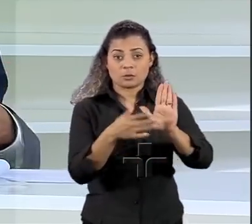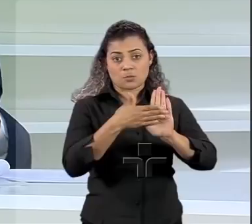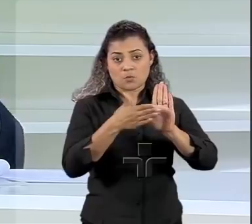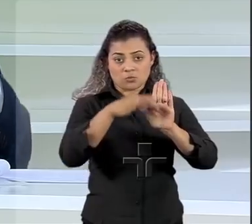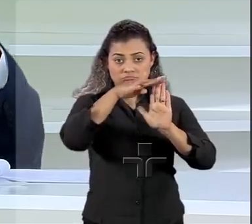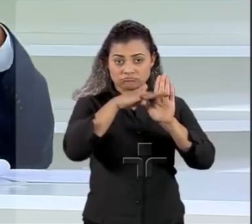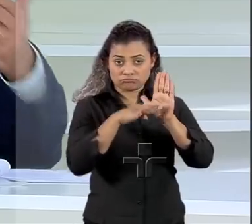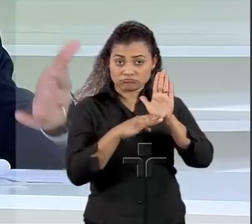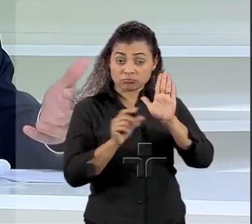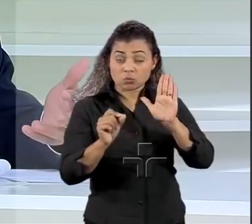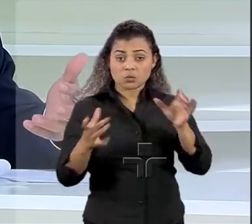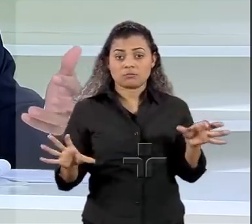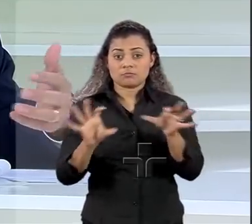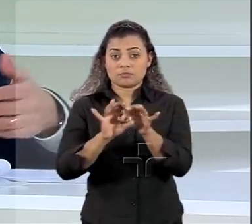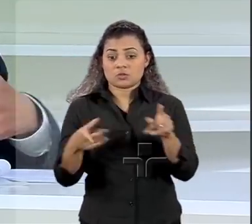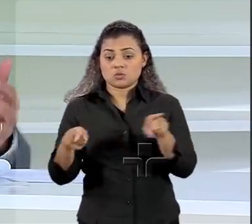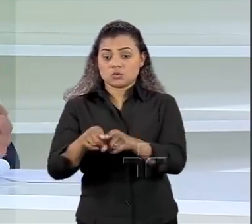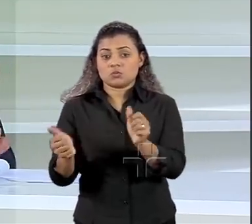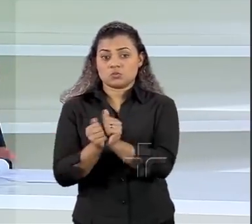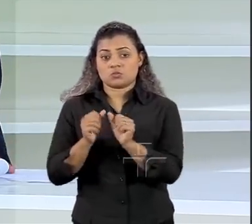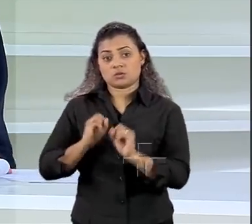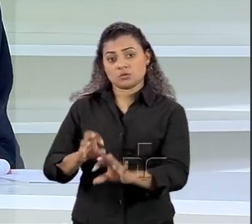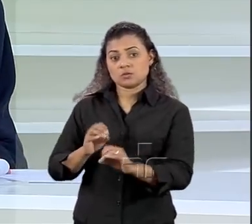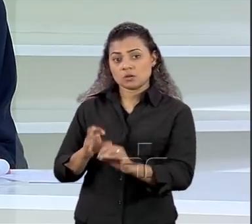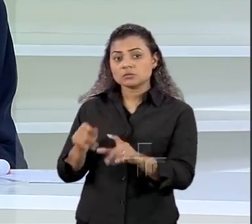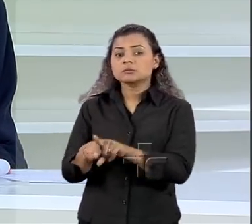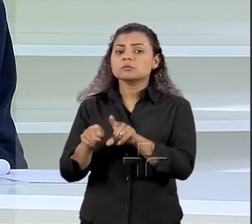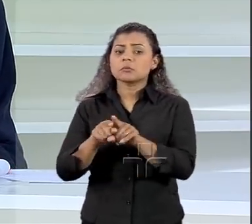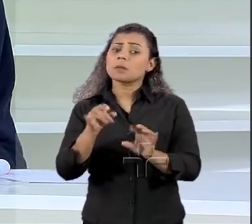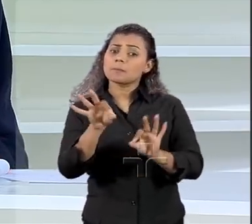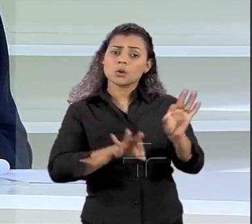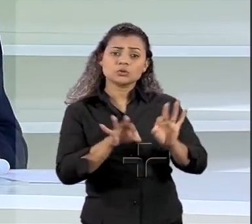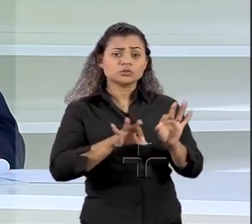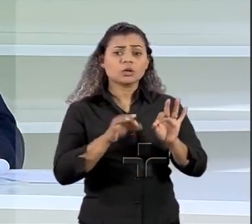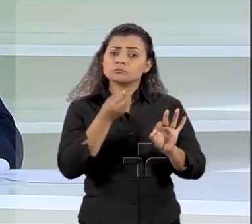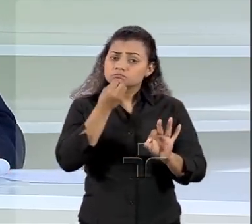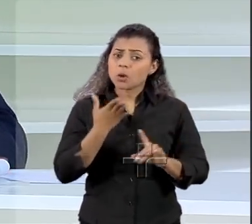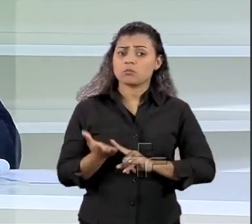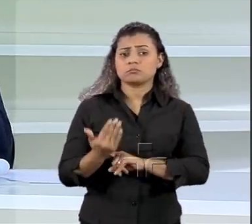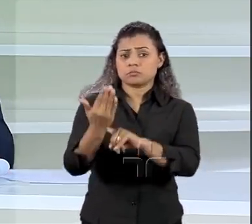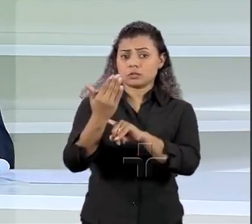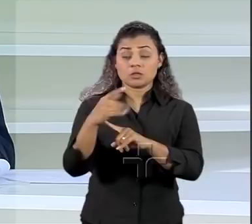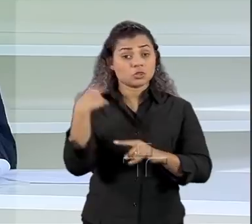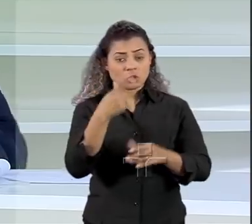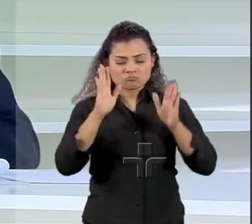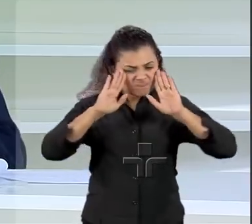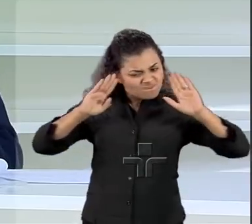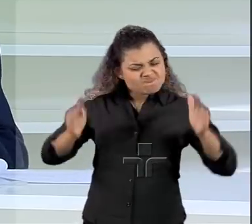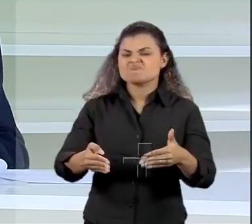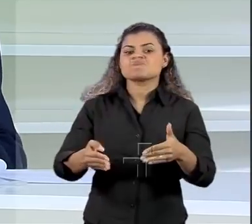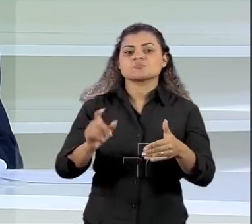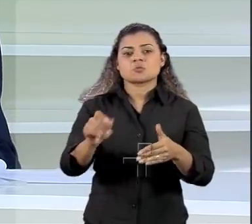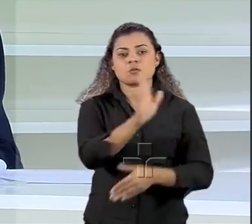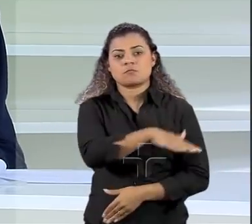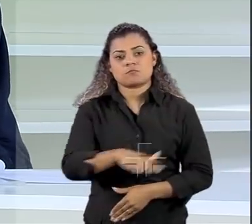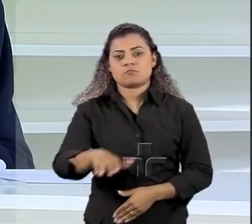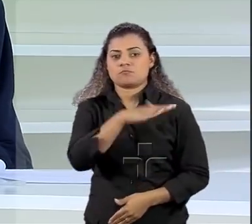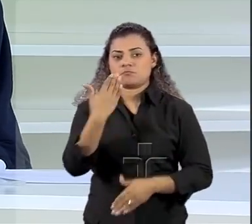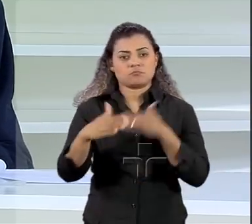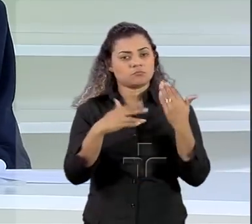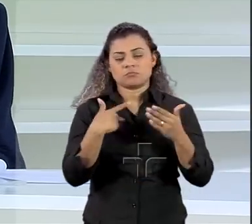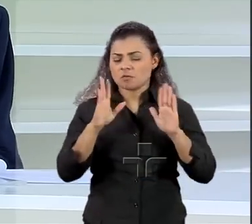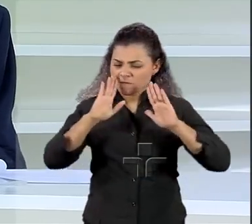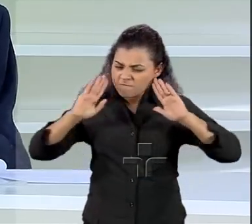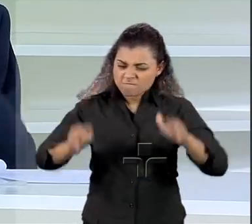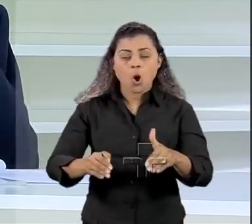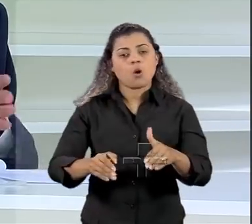interdisciplinar, associando com educação, com programas extremamente avançados. Então, nós vamos atacar de frente a mortalidade infantil, não só a